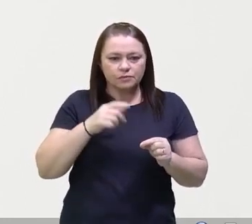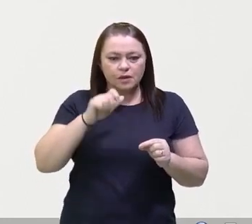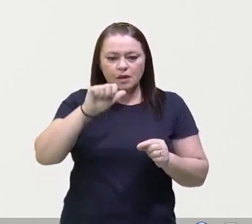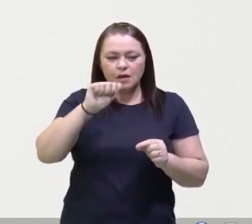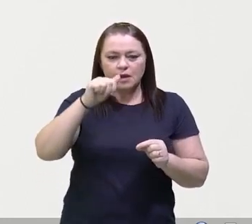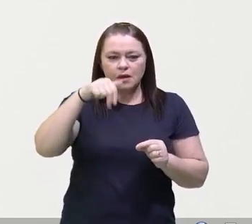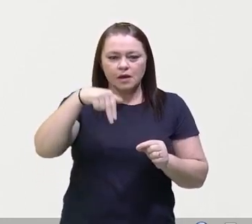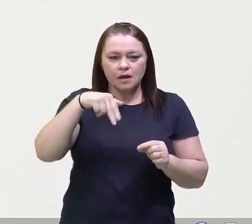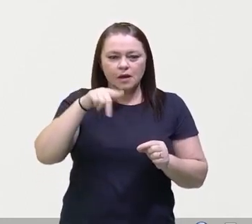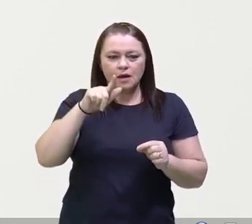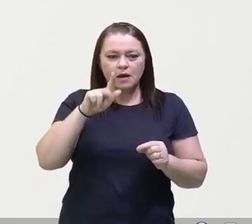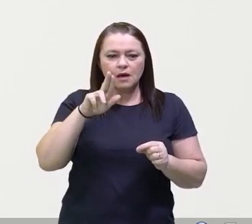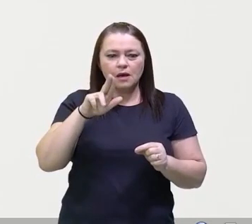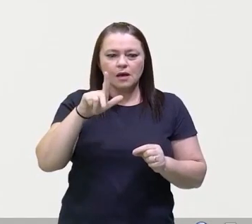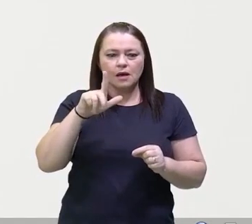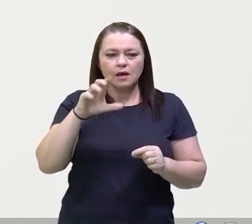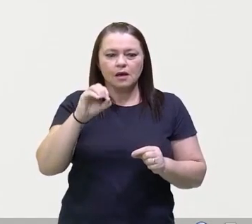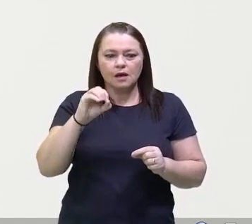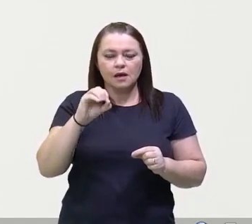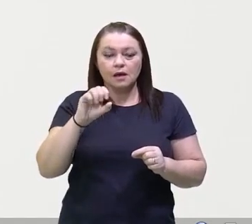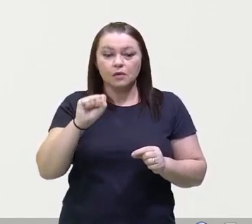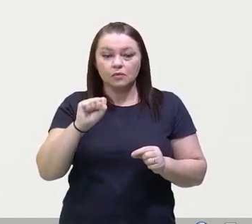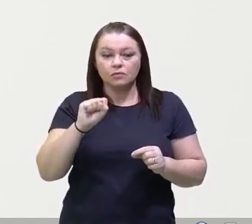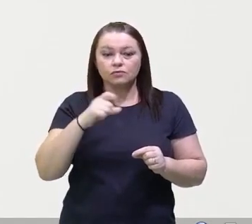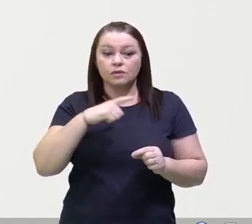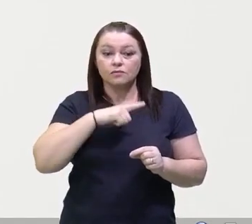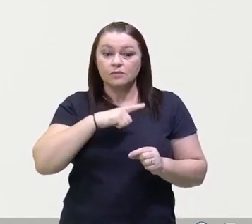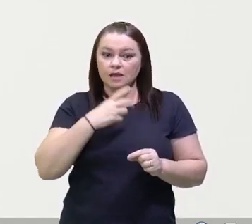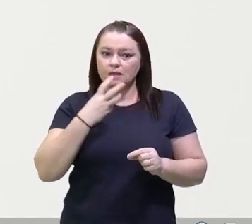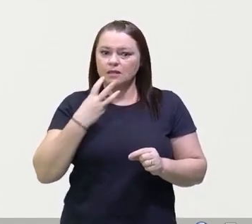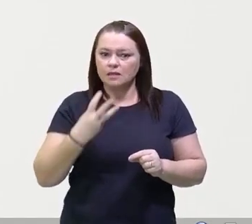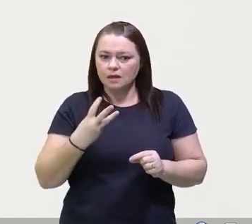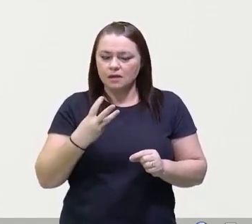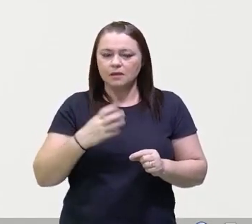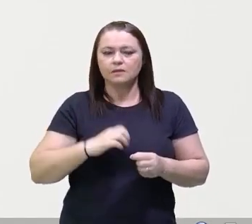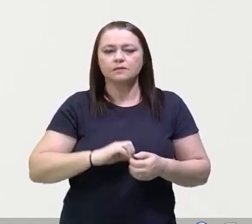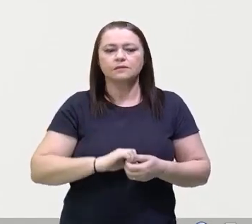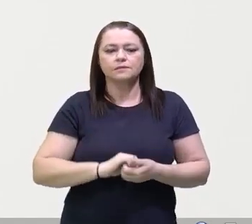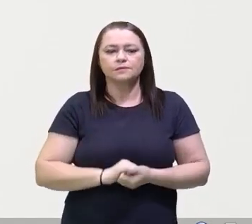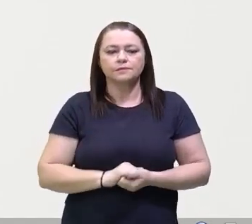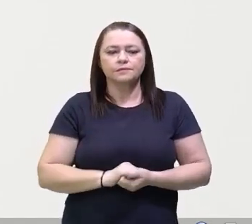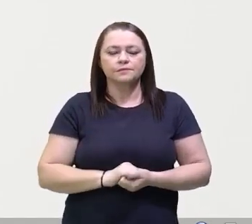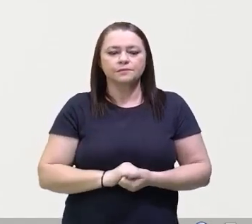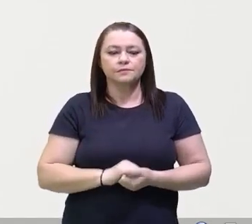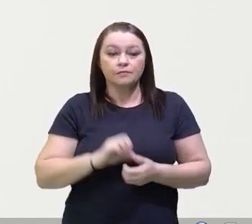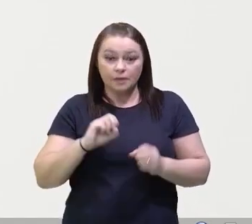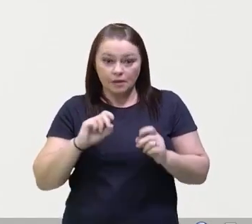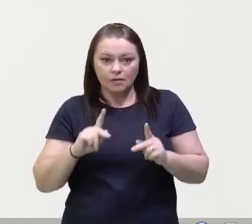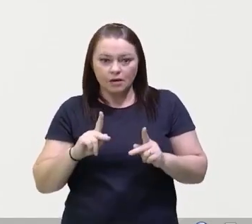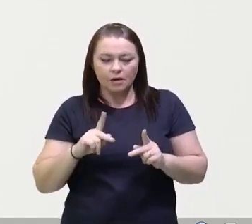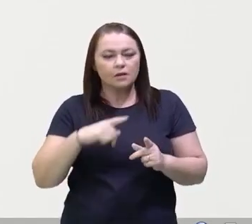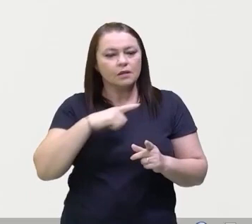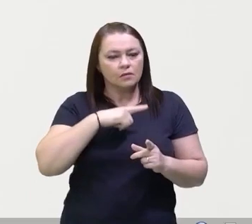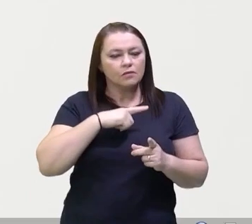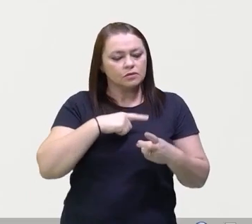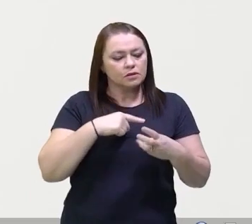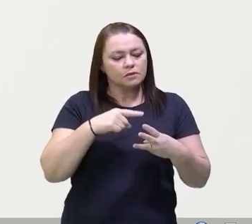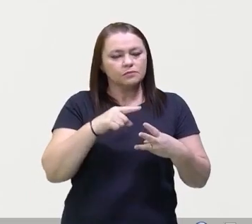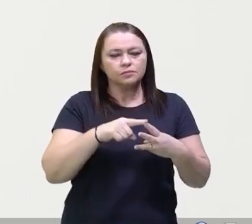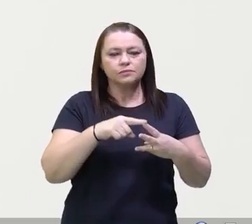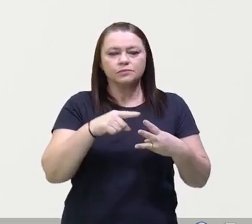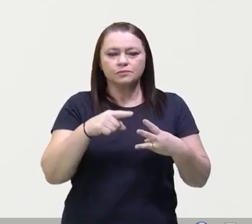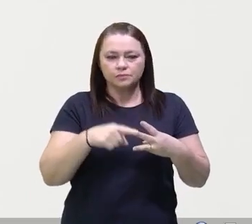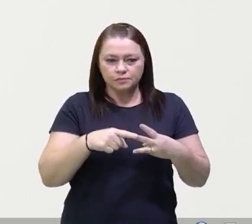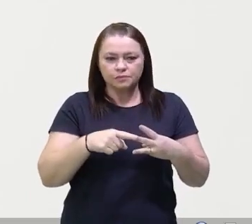Todo triângulo ele vai possuir 3 ângulos, ok? Então, nós temos esses elementos, tá